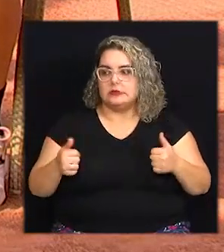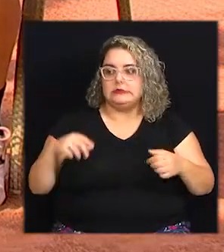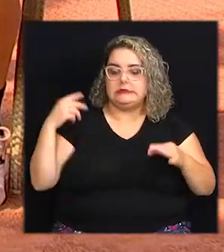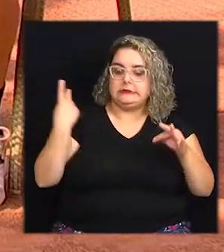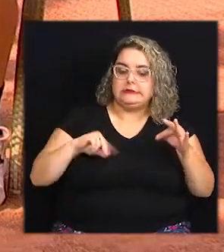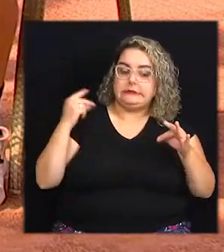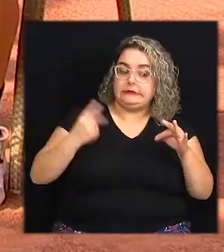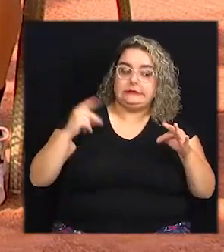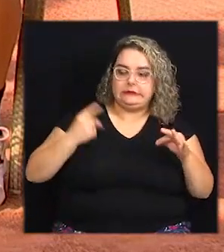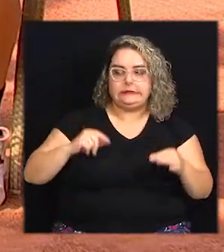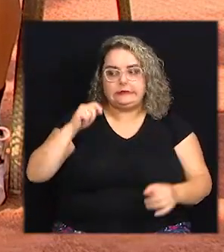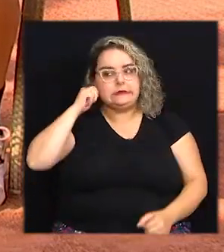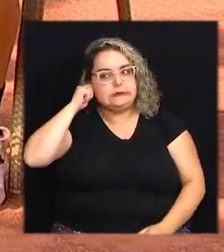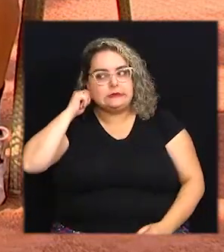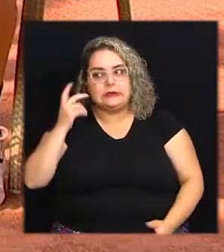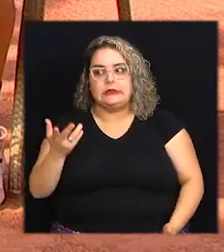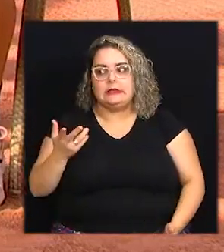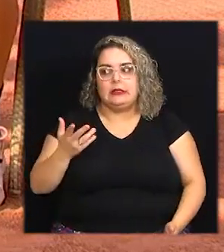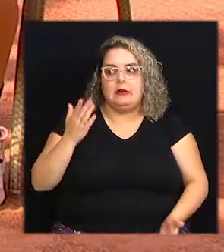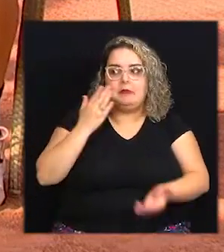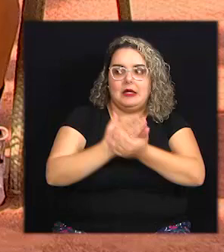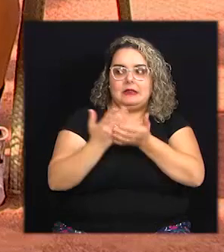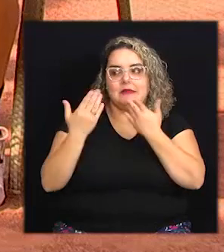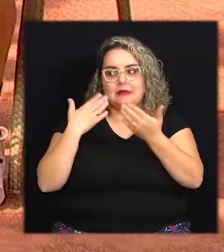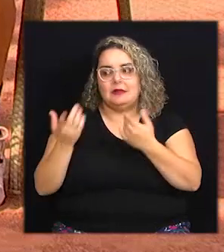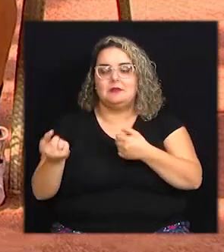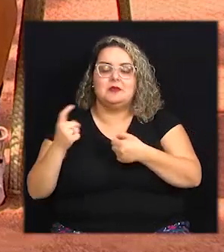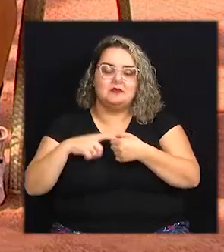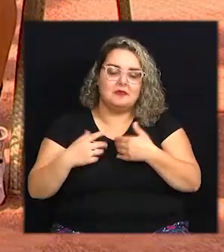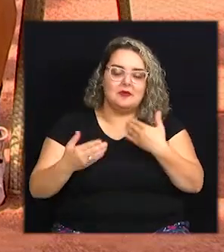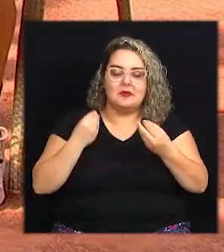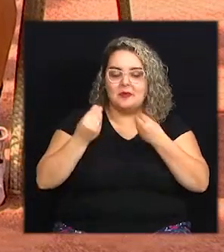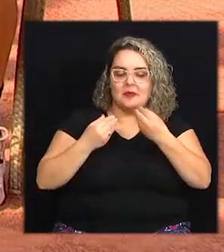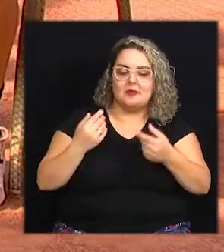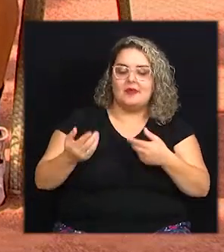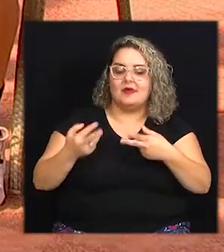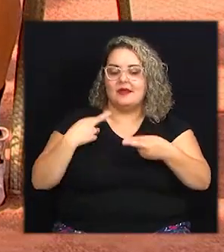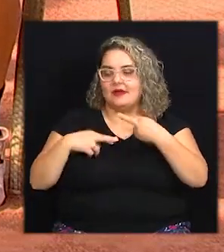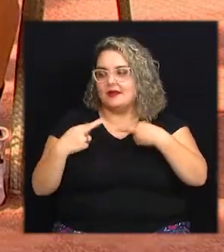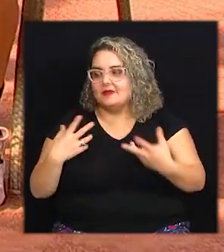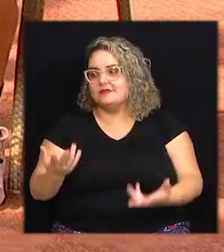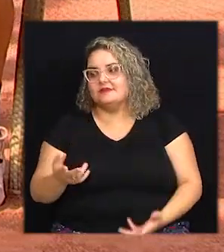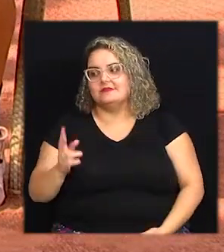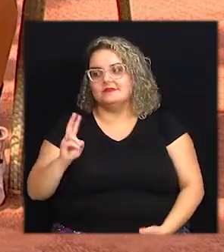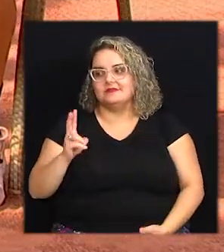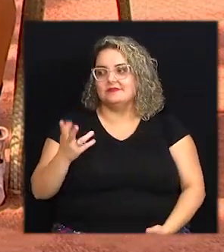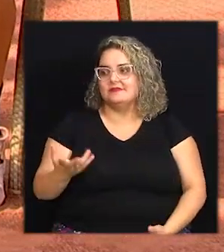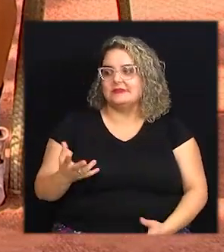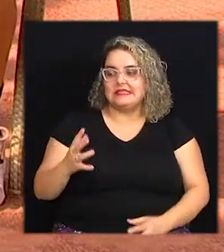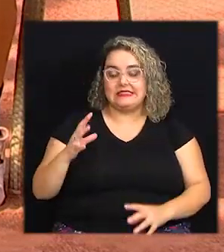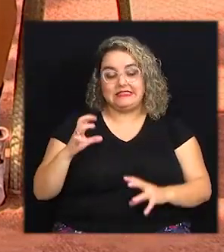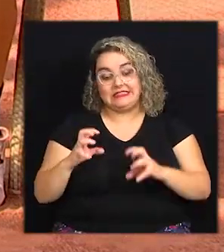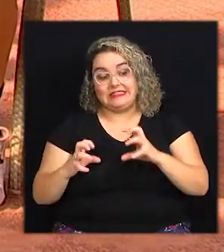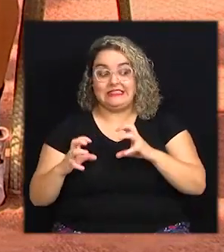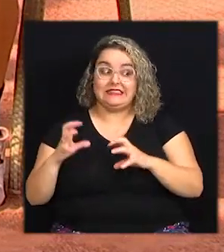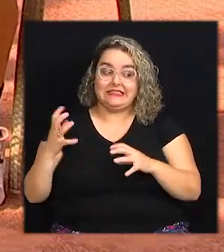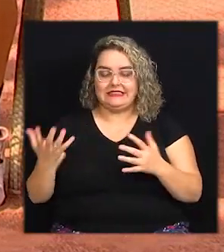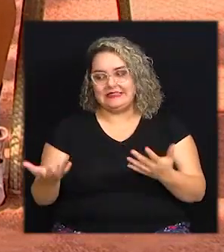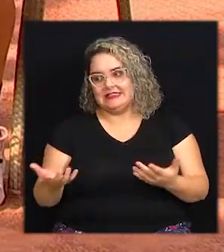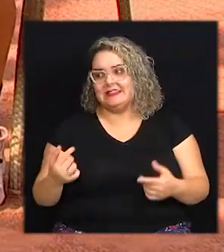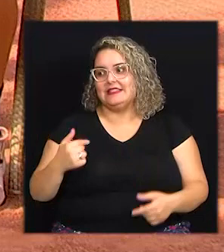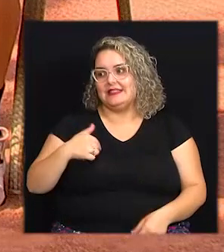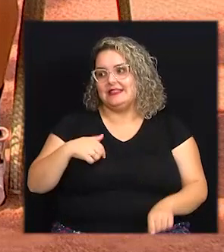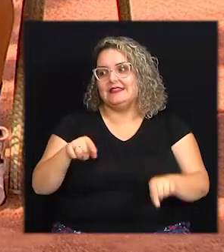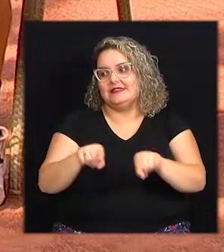boa, tem bronca, ficam uns 2 dias sem se falar, depois volta? Como é que é a relação de vocês? Cara, sempre tem às vezes uns conflitos,